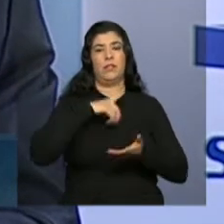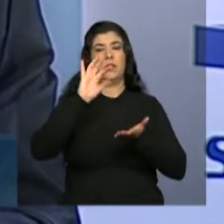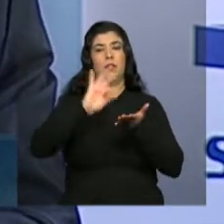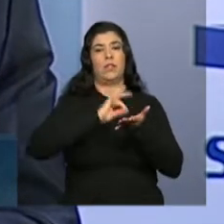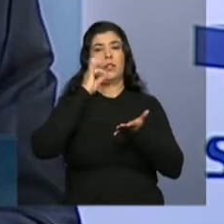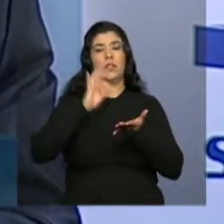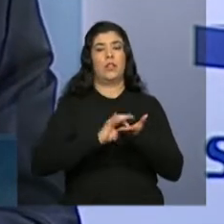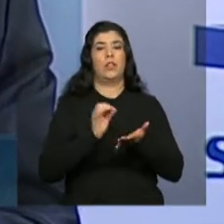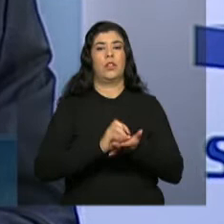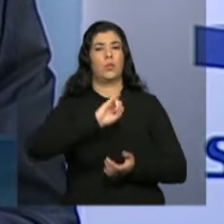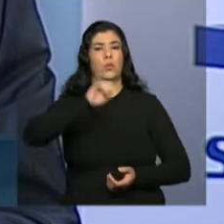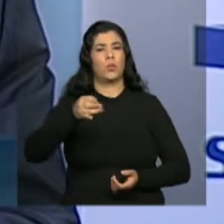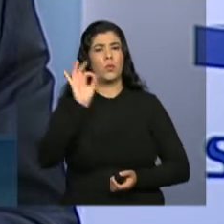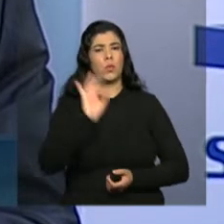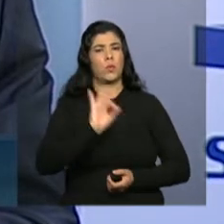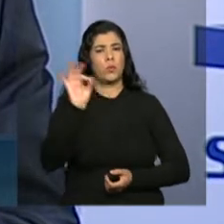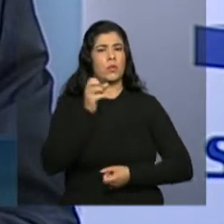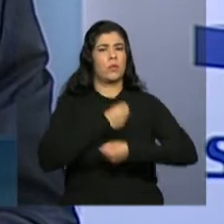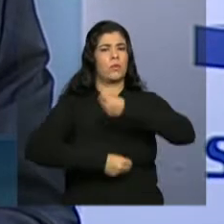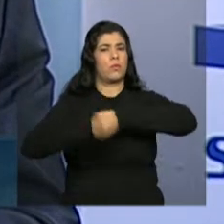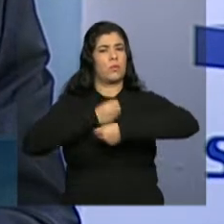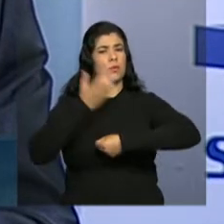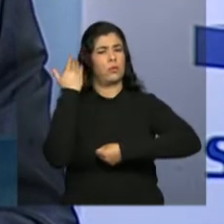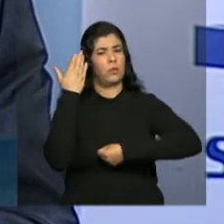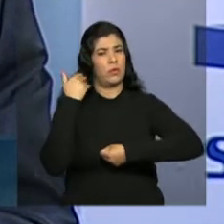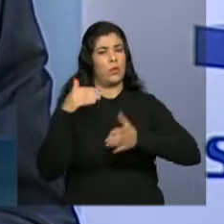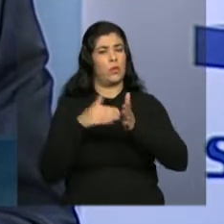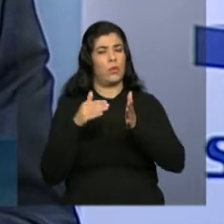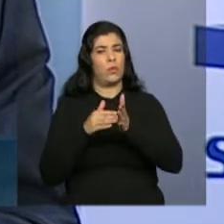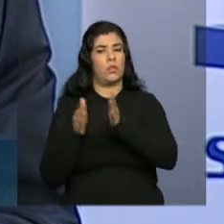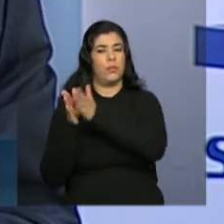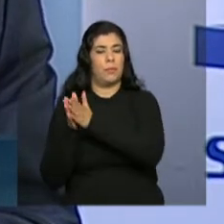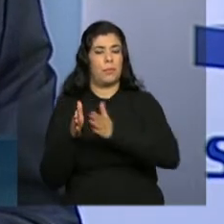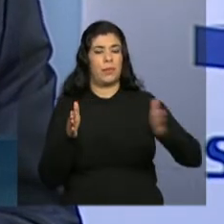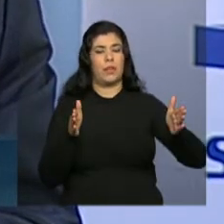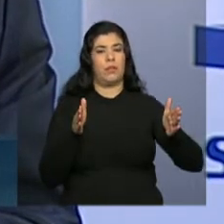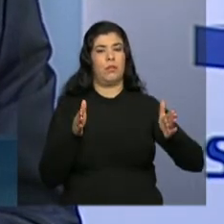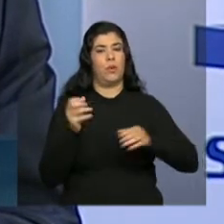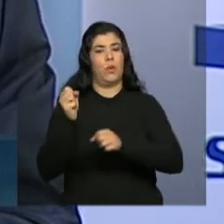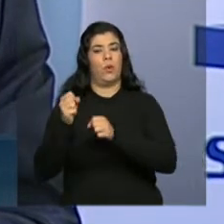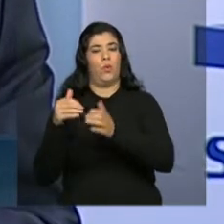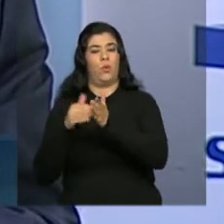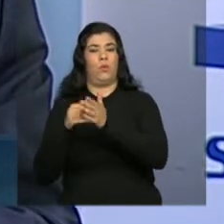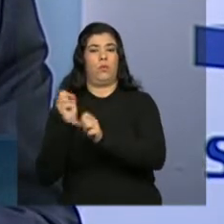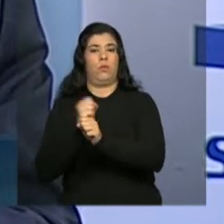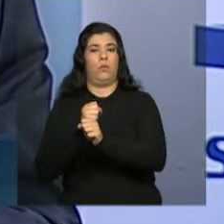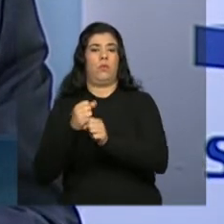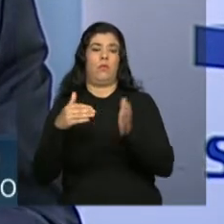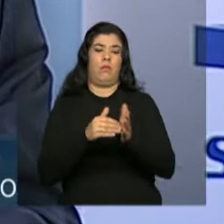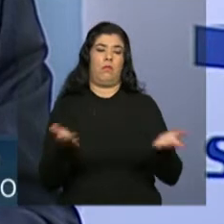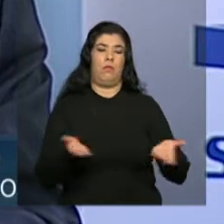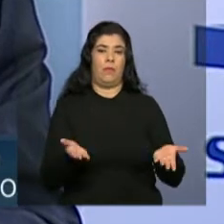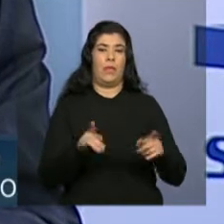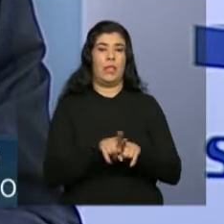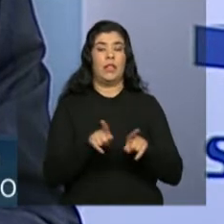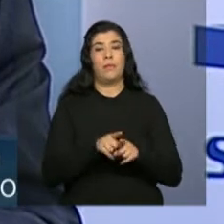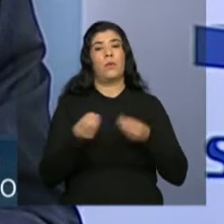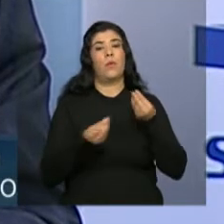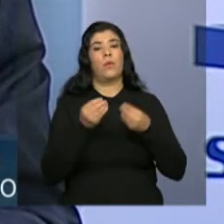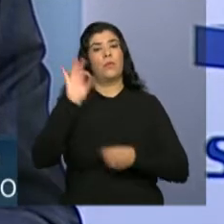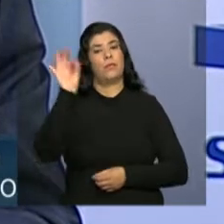desafio a inflação né do ano que se passou entre o último anúncio e f dessa dessa dessa